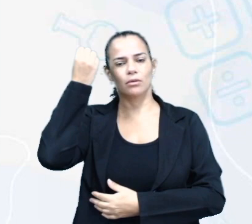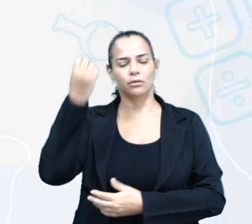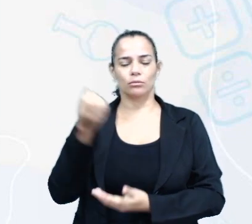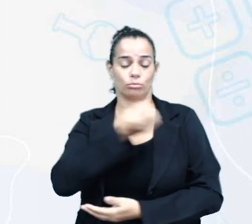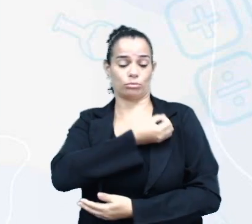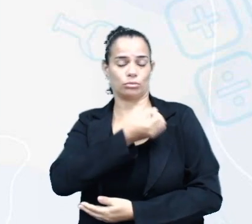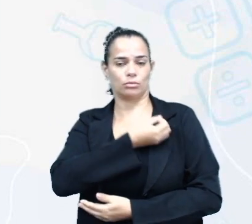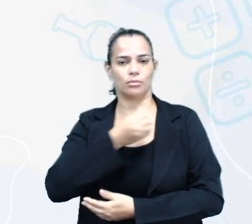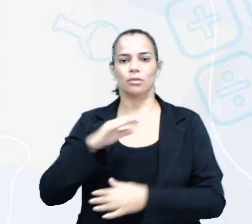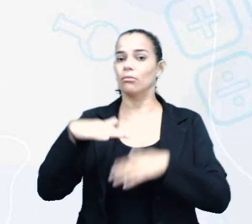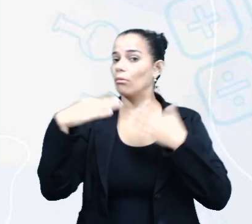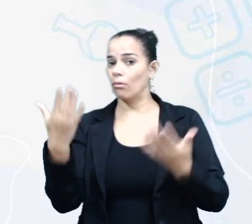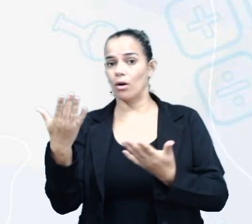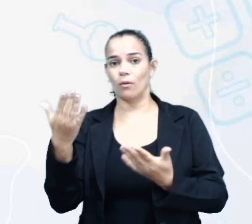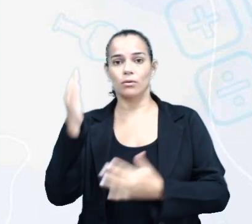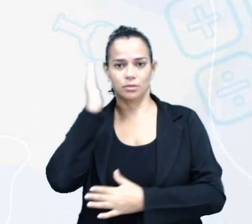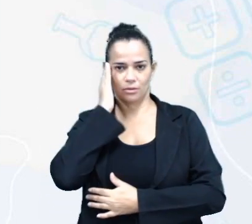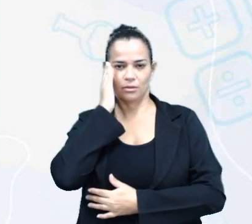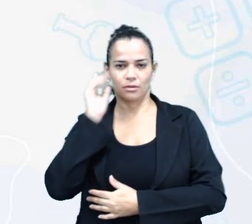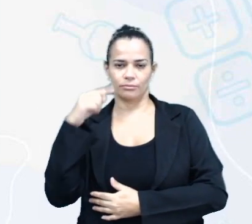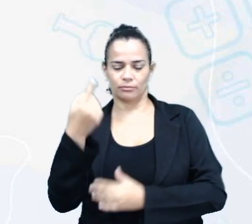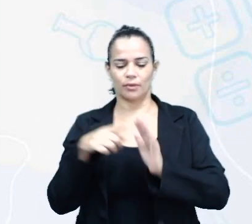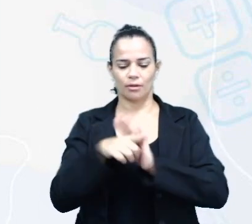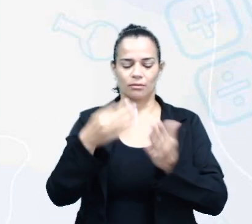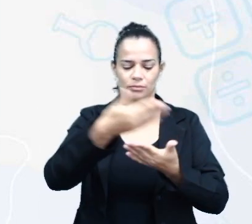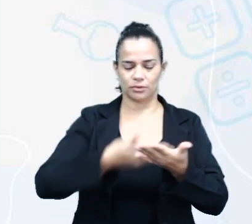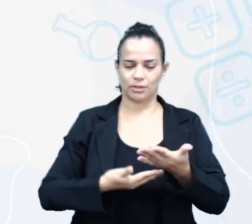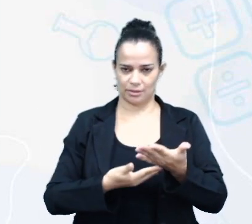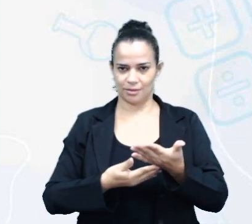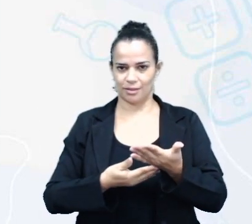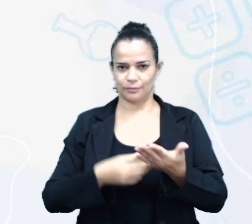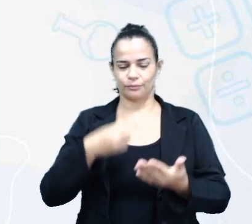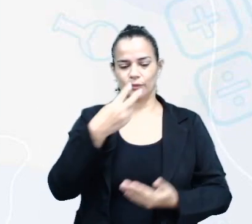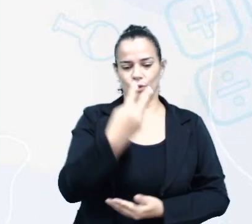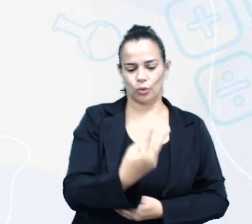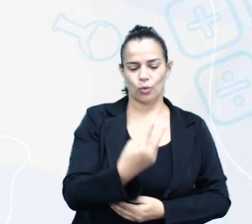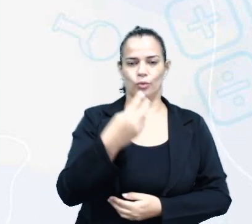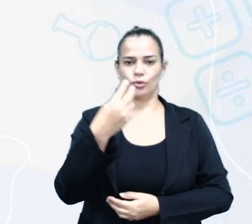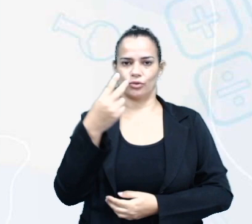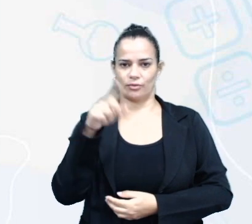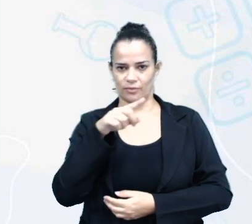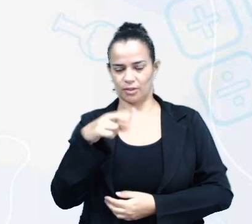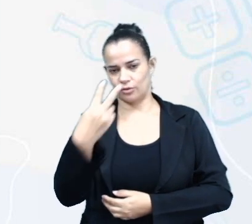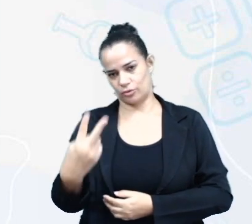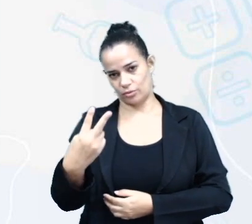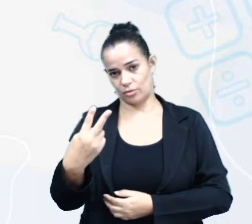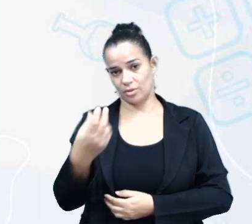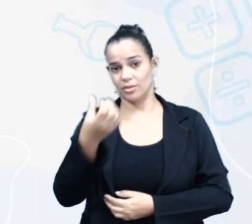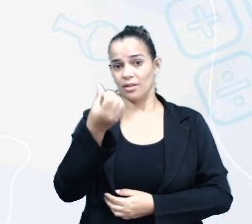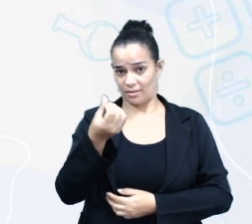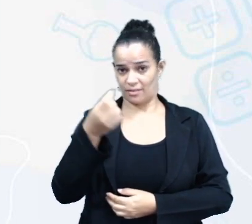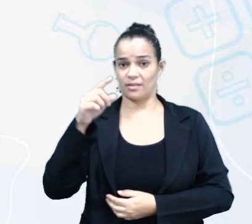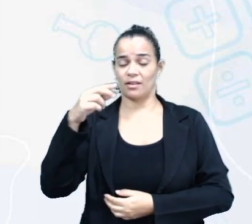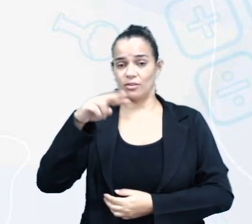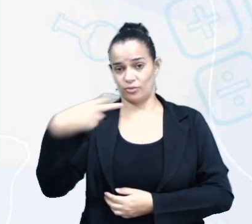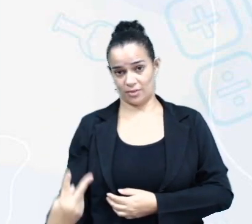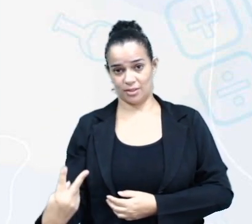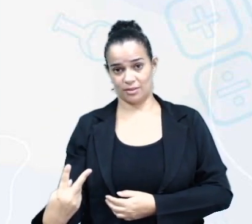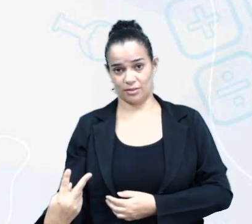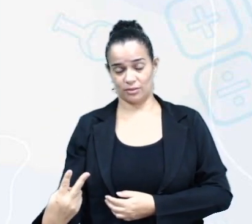analisar? Sim, então escreva no seu caderno. 2 vezes 2 vezes 2, 6 vezes, que vai dar